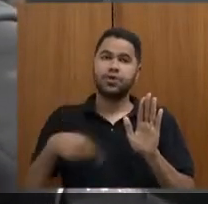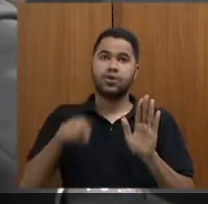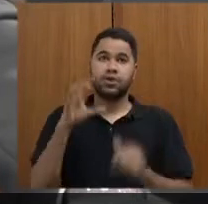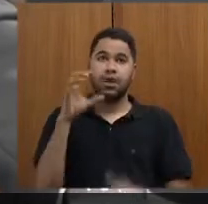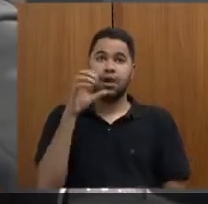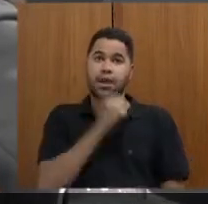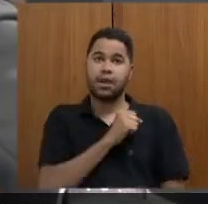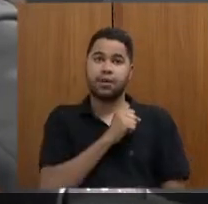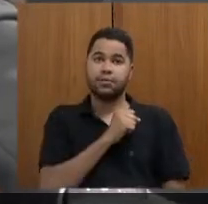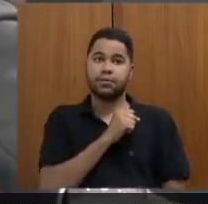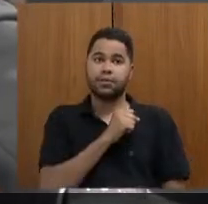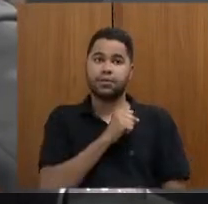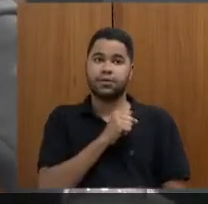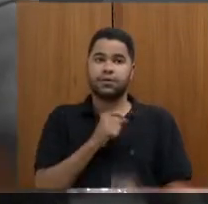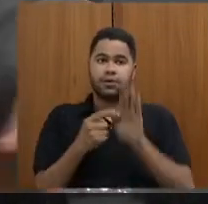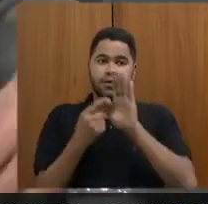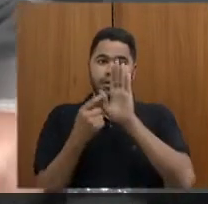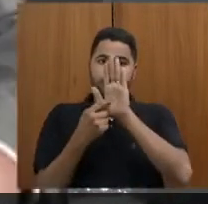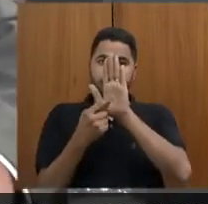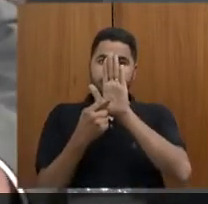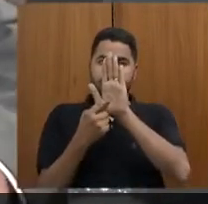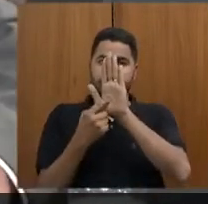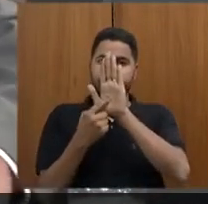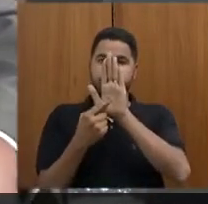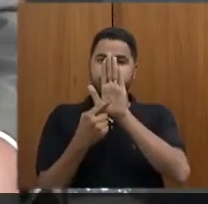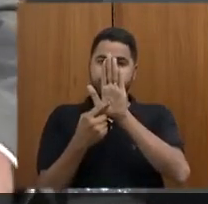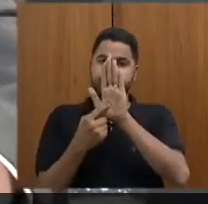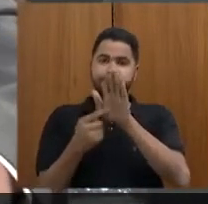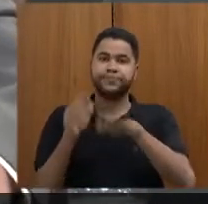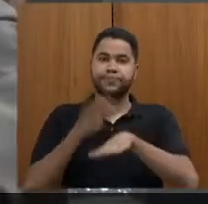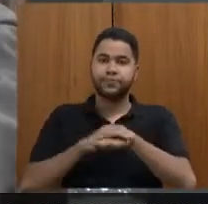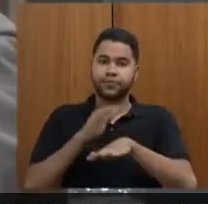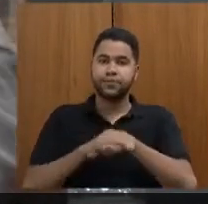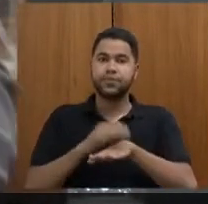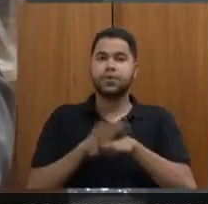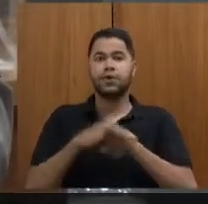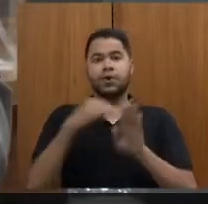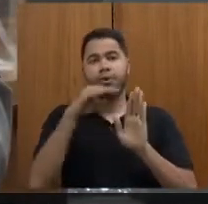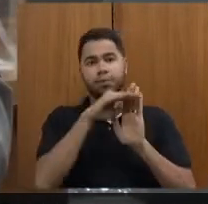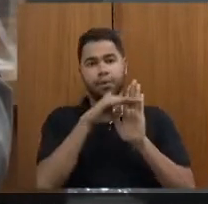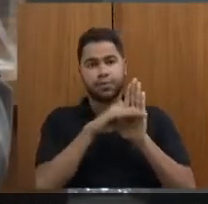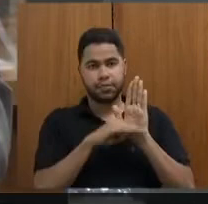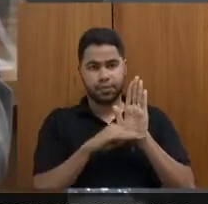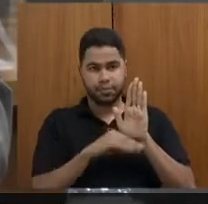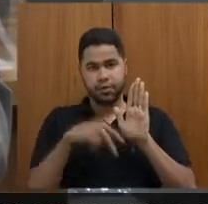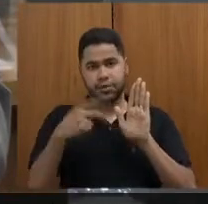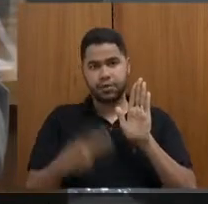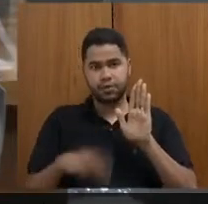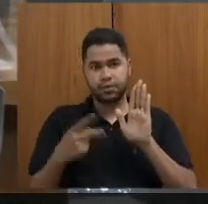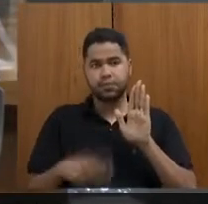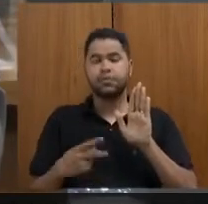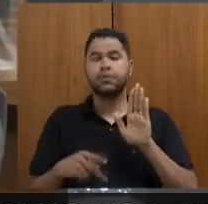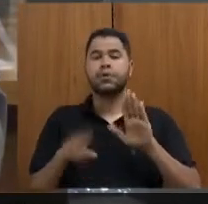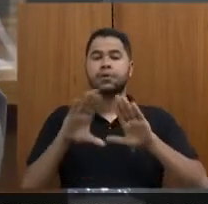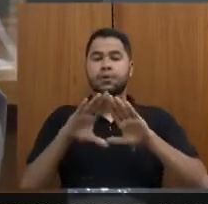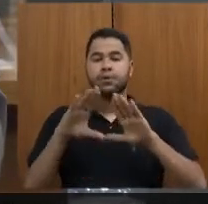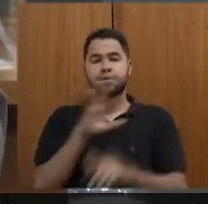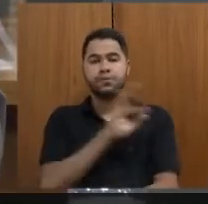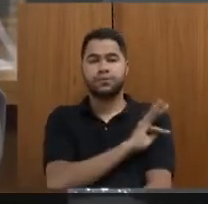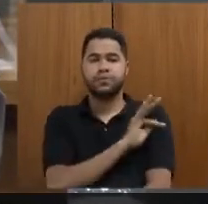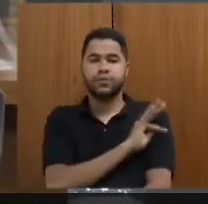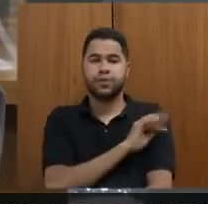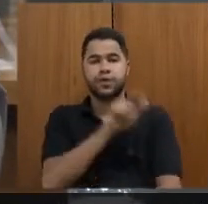rápida quando manifestações fora do que prevê o regimento, fora do que prevê o programa da Assembleia Fiscaliza e o que é permitido numa audiência de